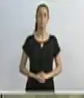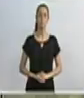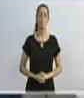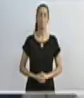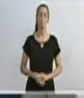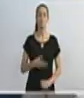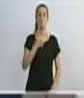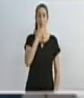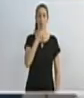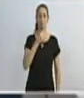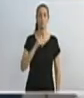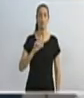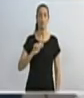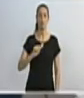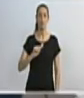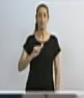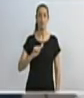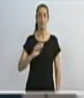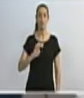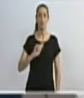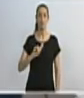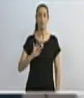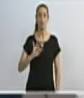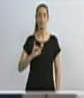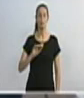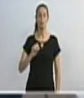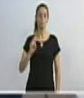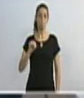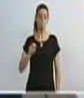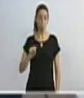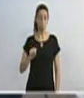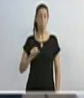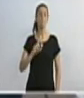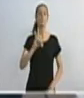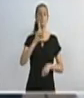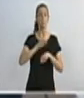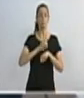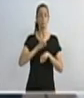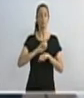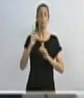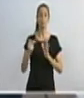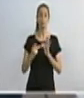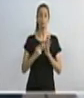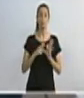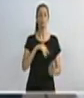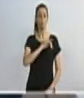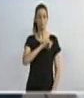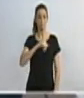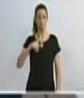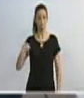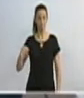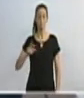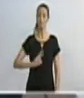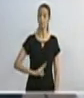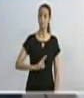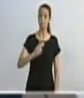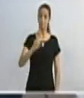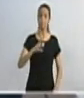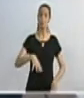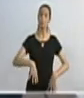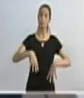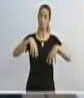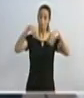senhor Aetius Heinings, diretor do PROCON de Indaial, representando neste momento o